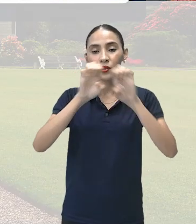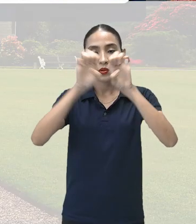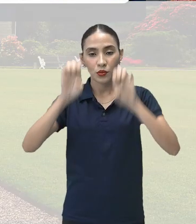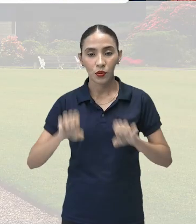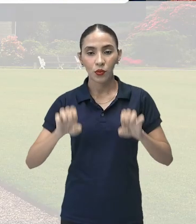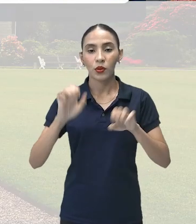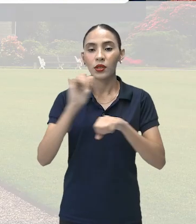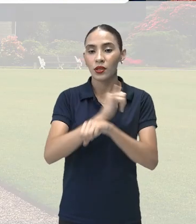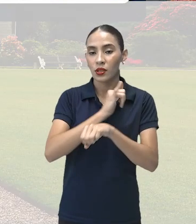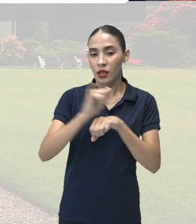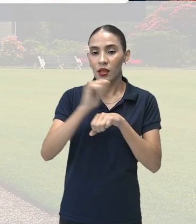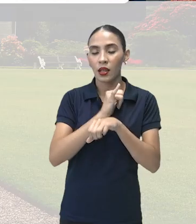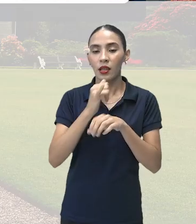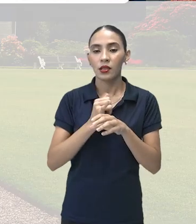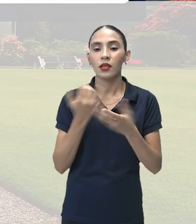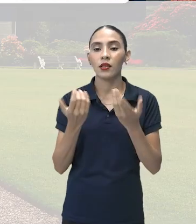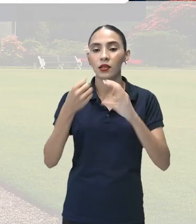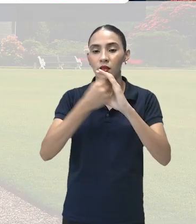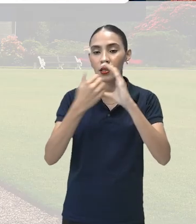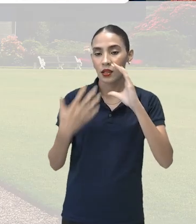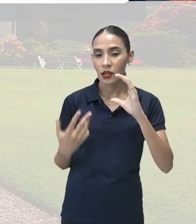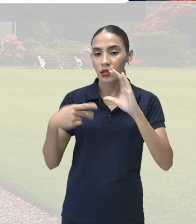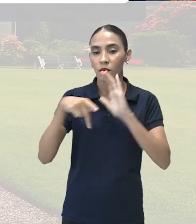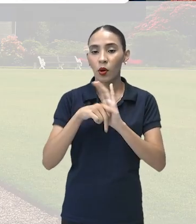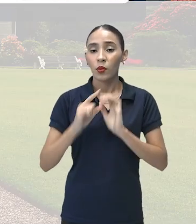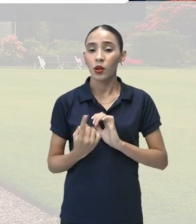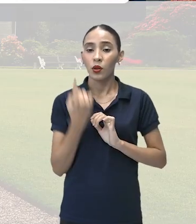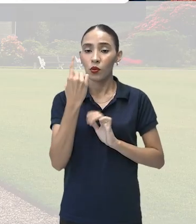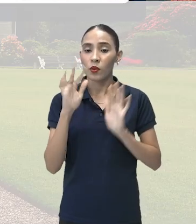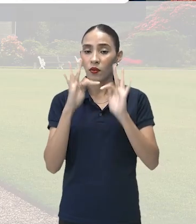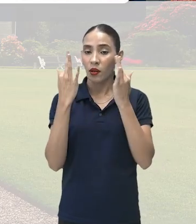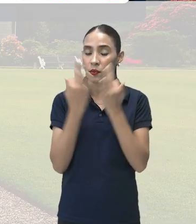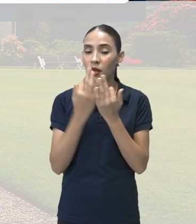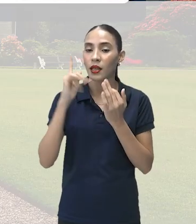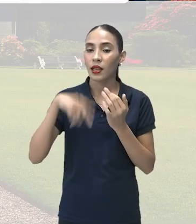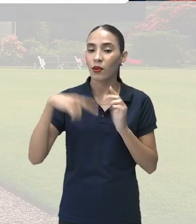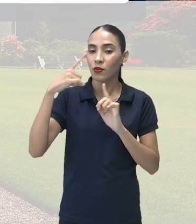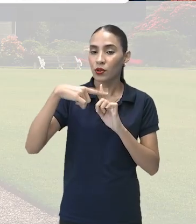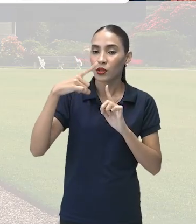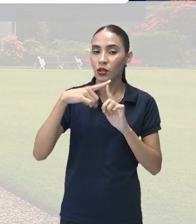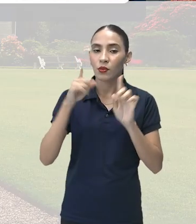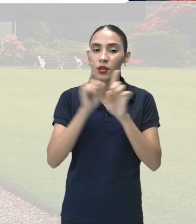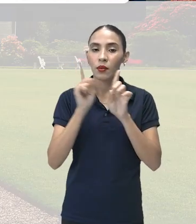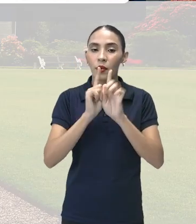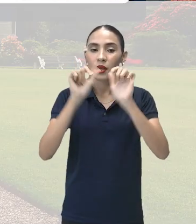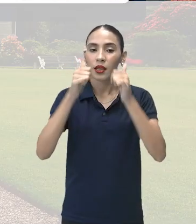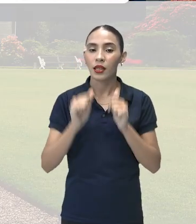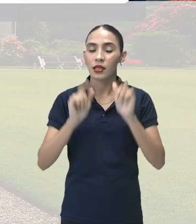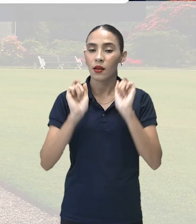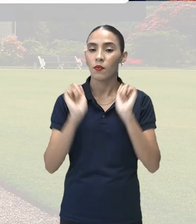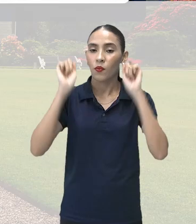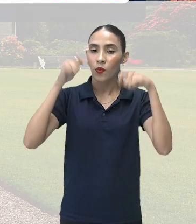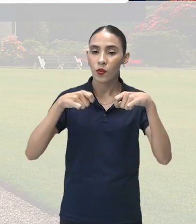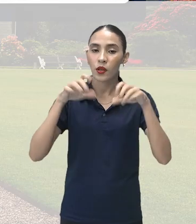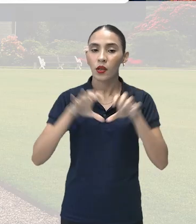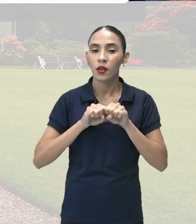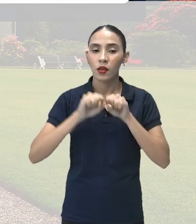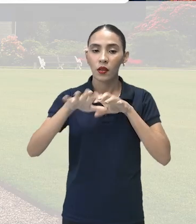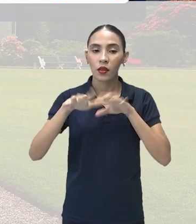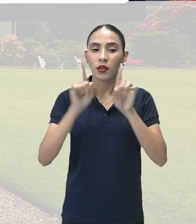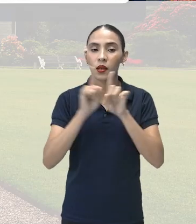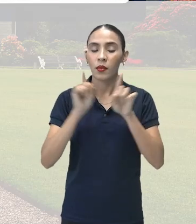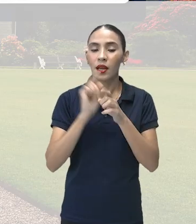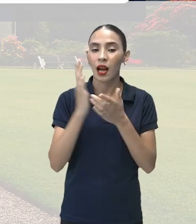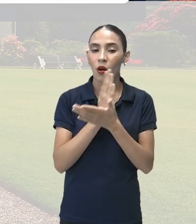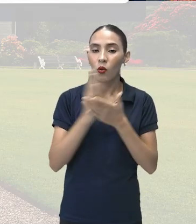do mecanismo de transmissão das características em uma família, e é uma forma de analisar as possibilidades de transmissão de